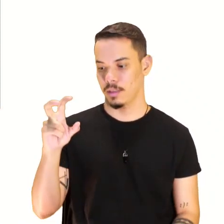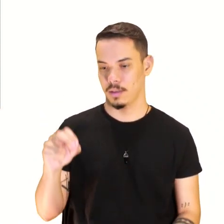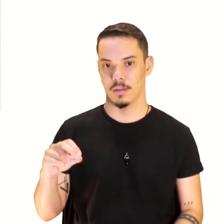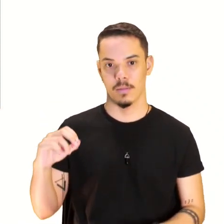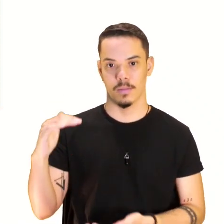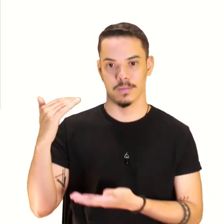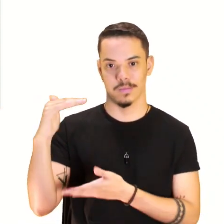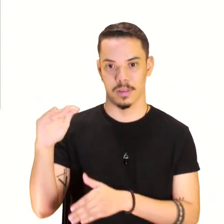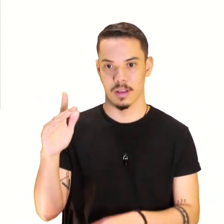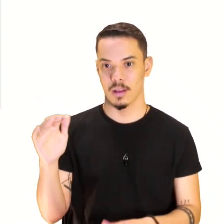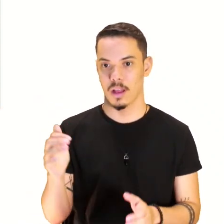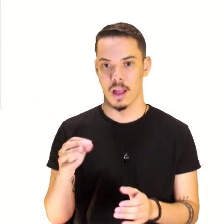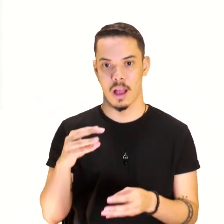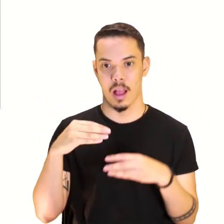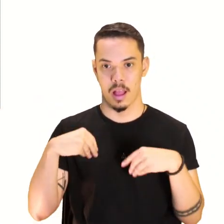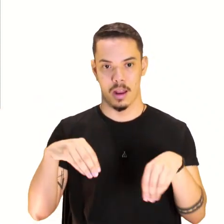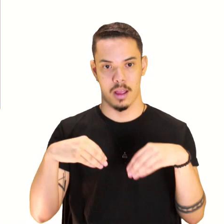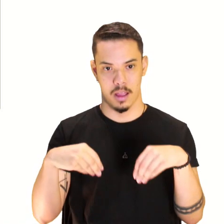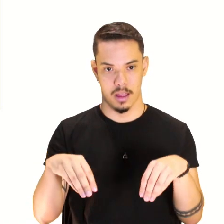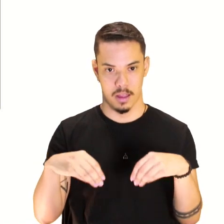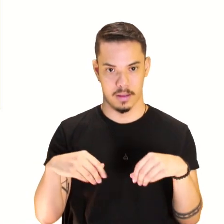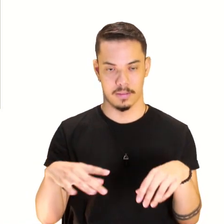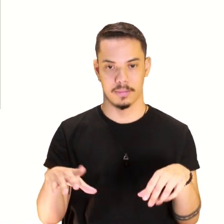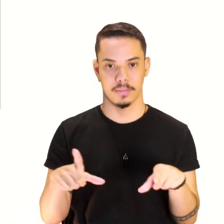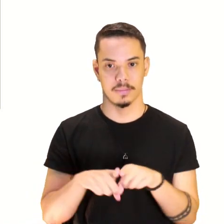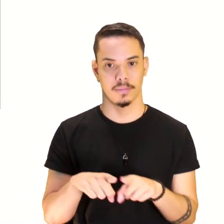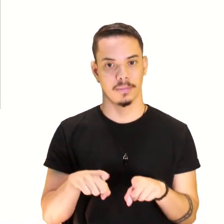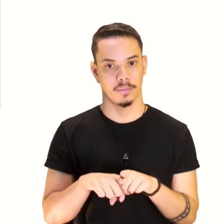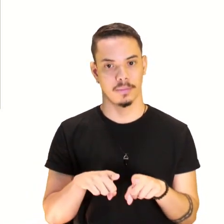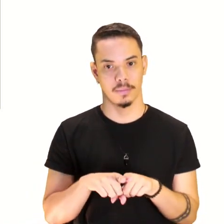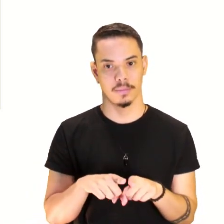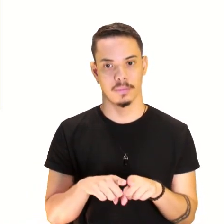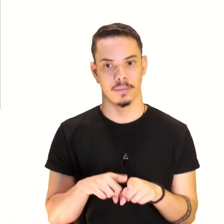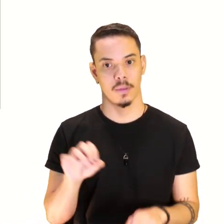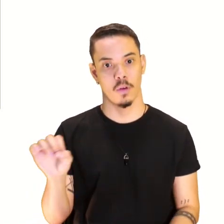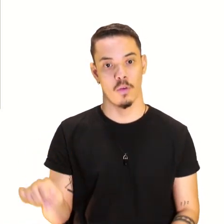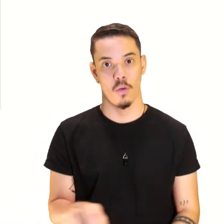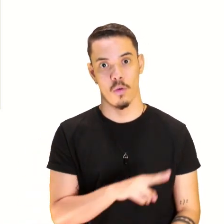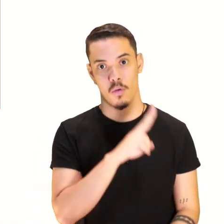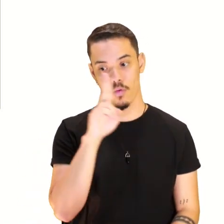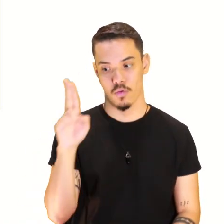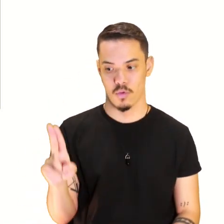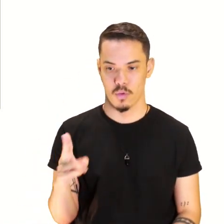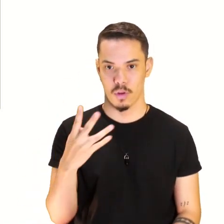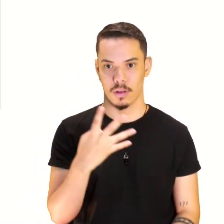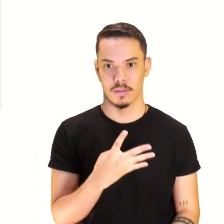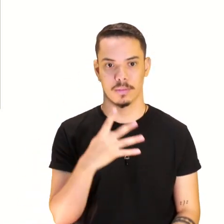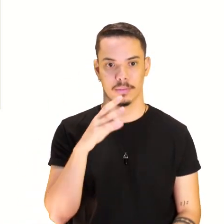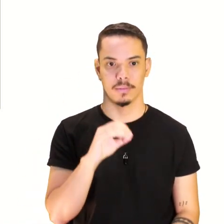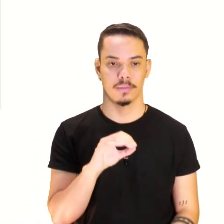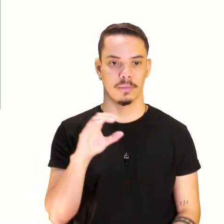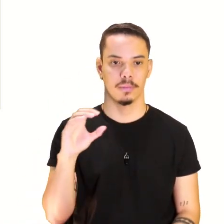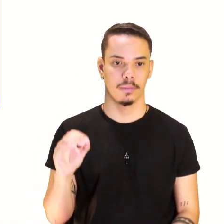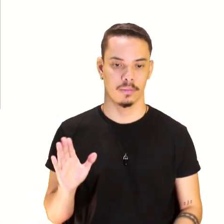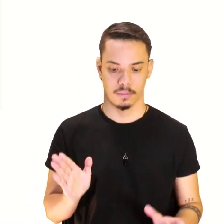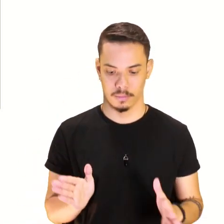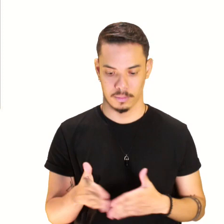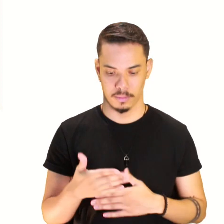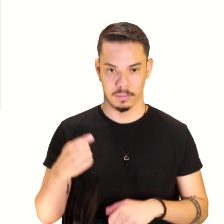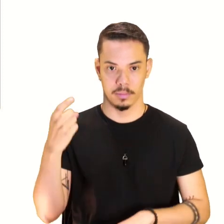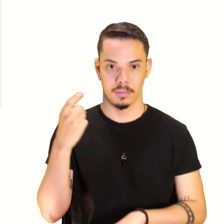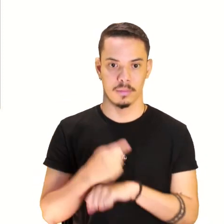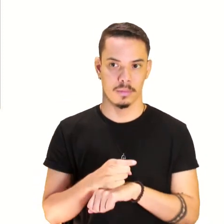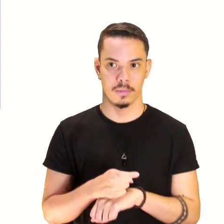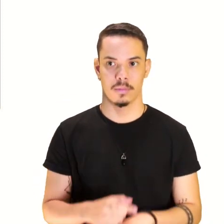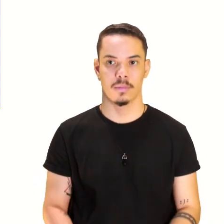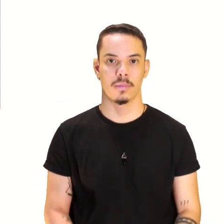de areia, 50 sacos de areia ou 400